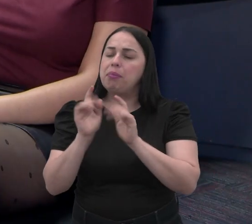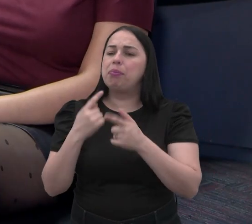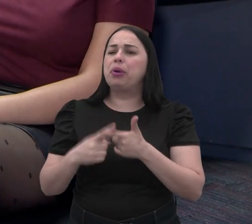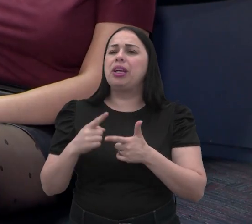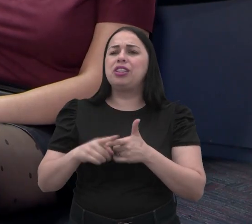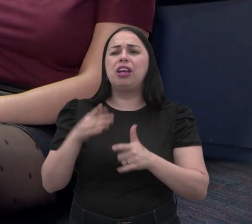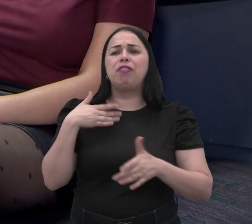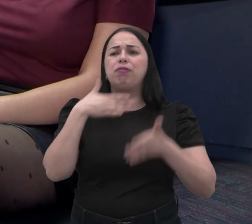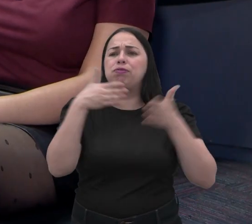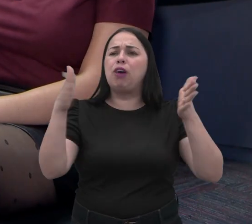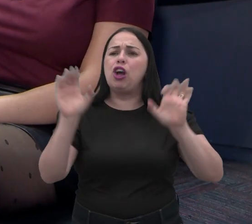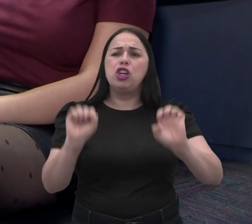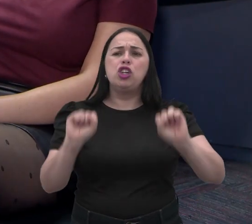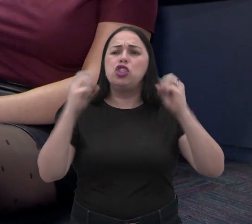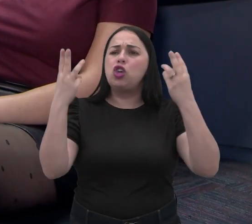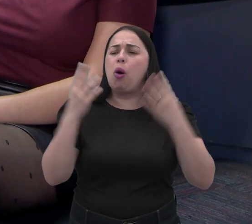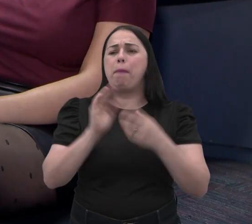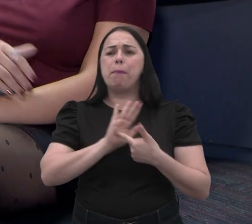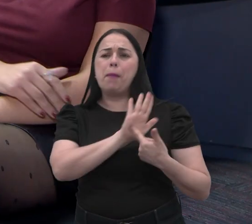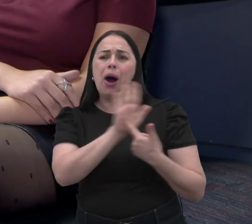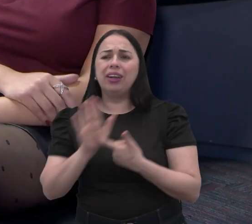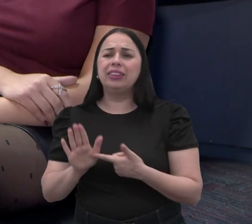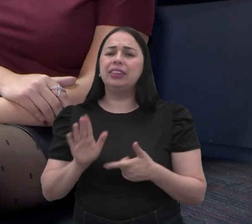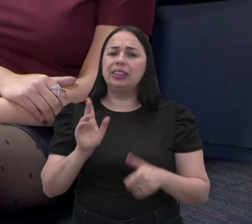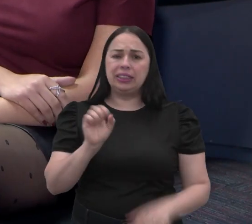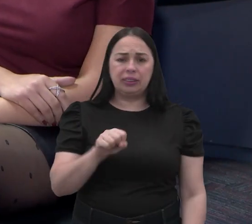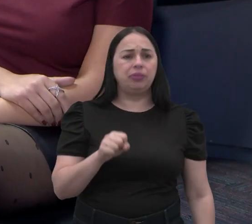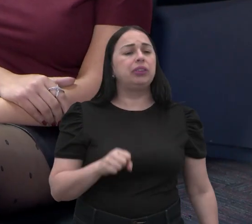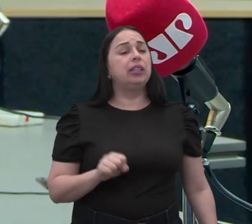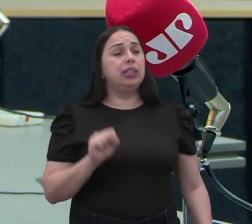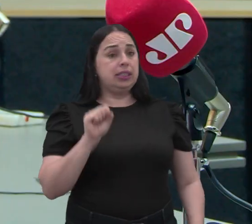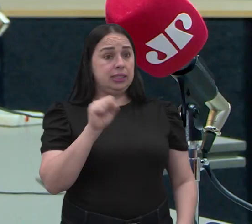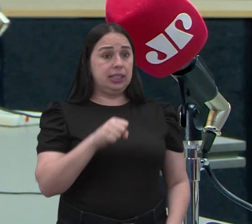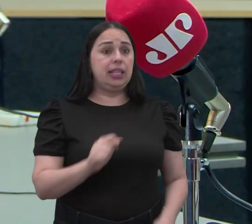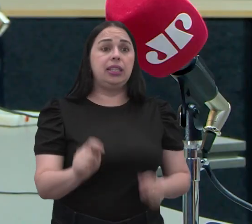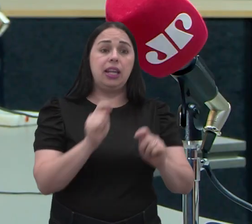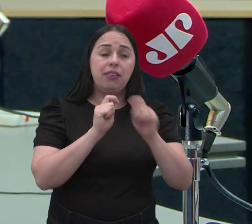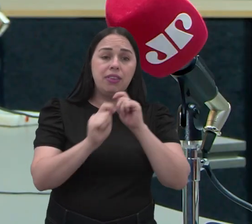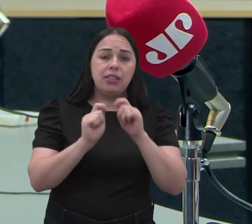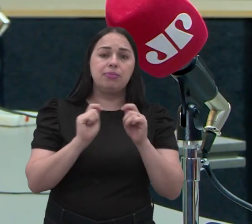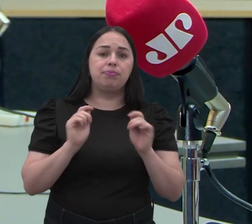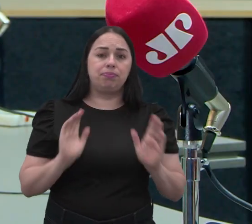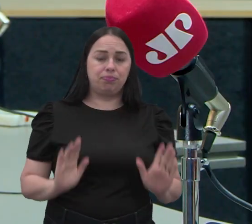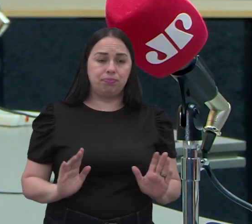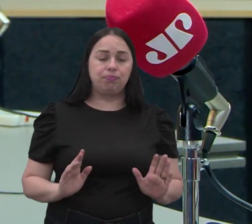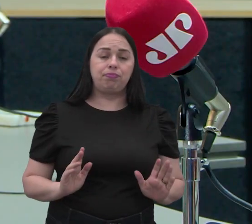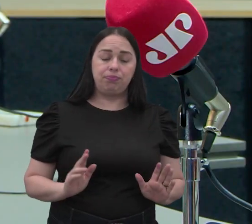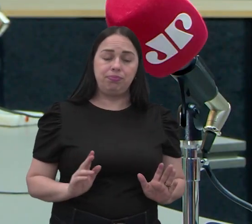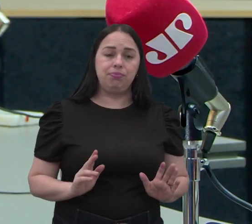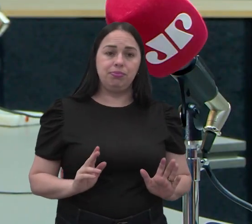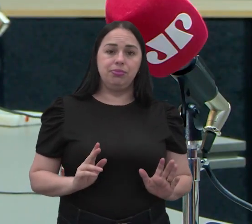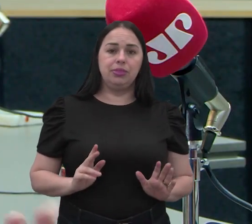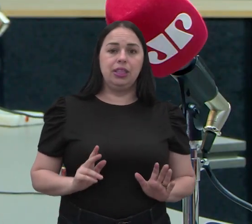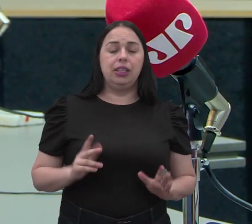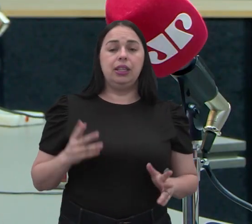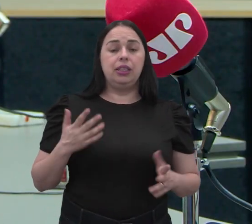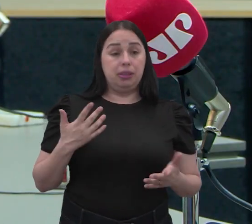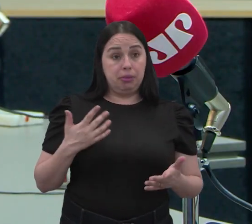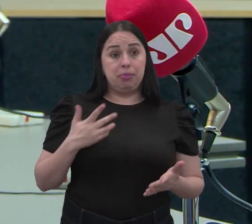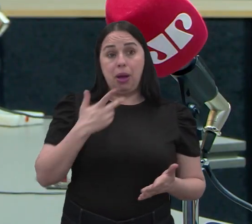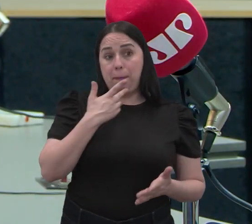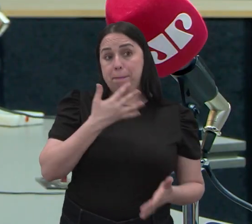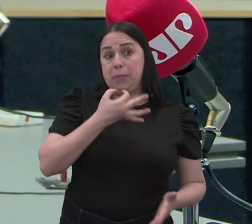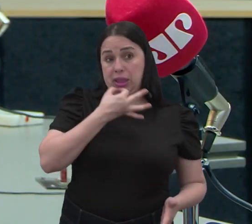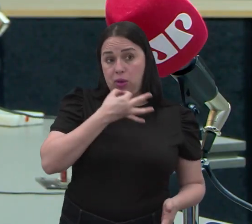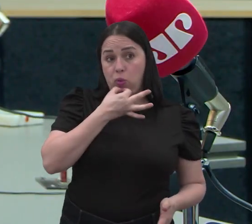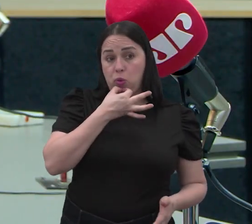você fez muitos shows durante esse tempo todo. Sim. E muitas entrevistas também. É que a nossa percepção,